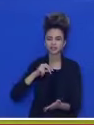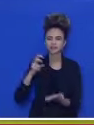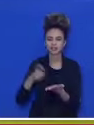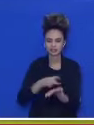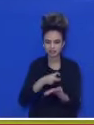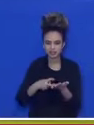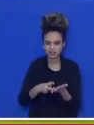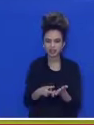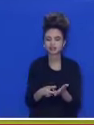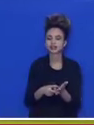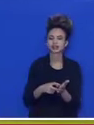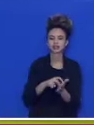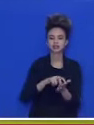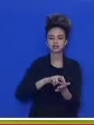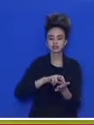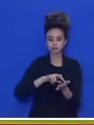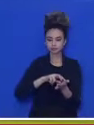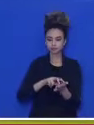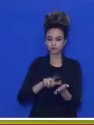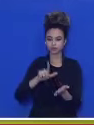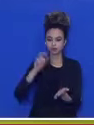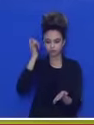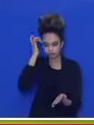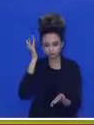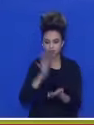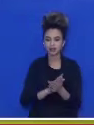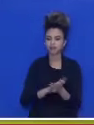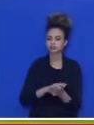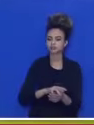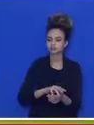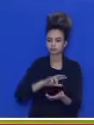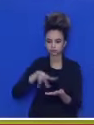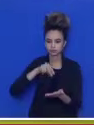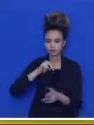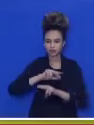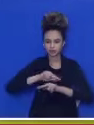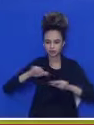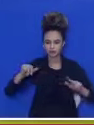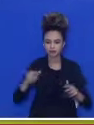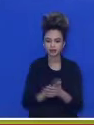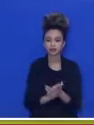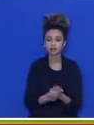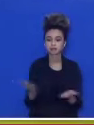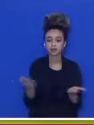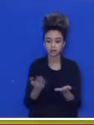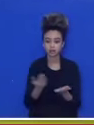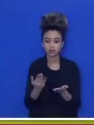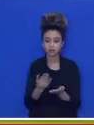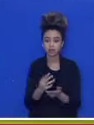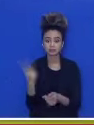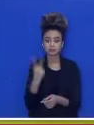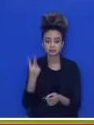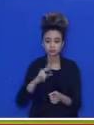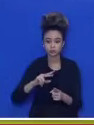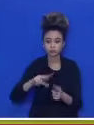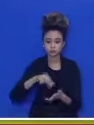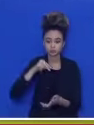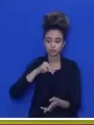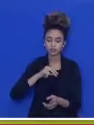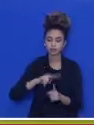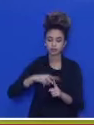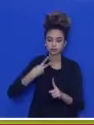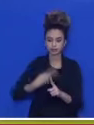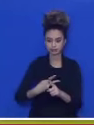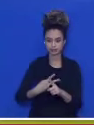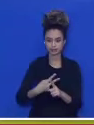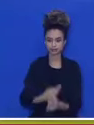Loto Fácil, da Loto Mania. O primeiro sorteio da Dupla Sena, agora você conferindo o segundo sorteio da Dupla Sena. Bola branca, número 30.